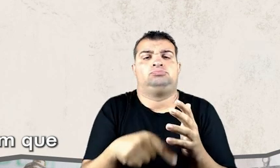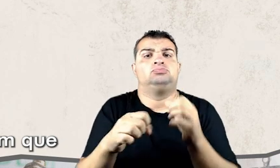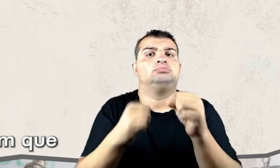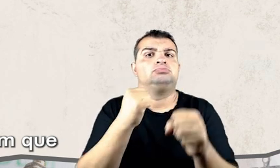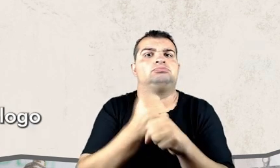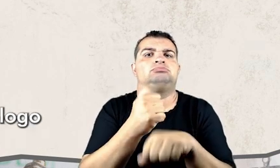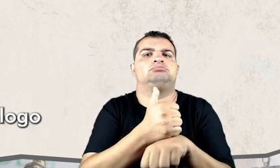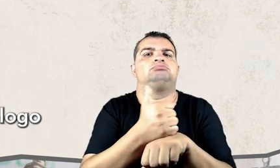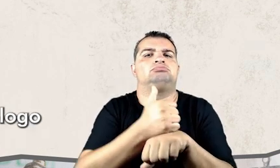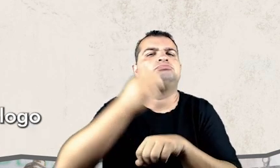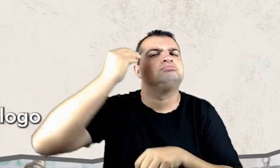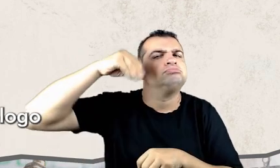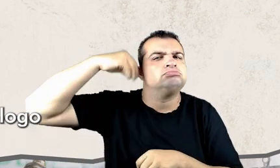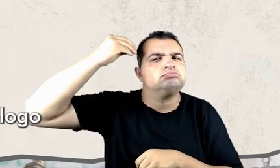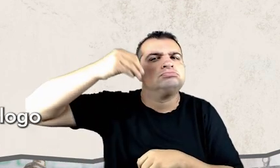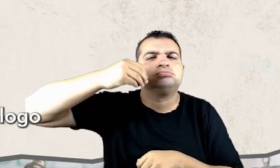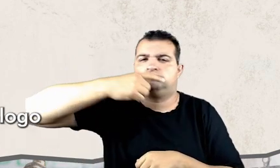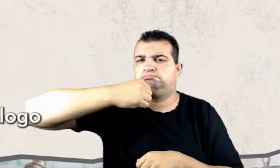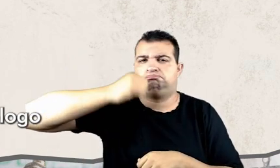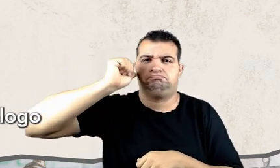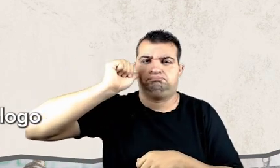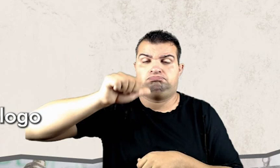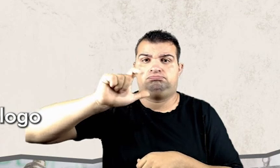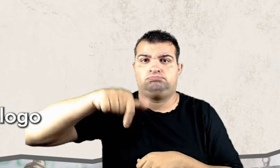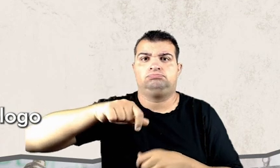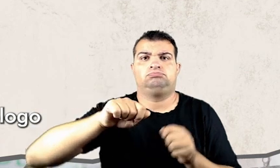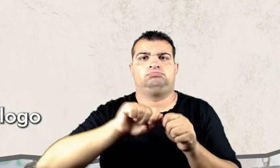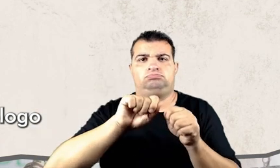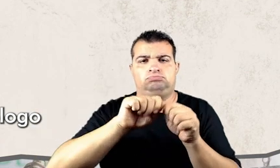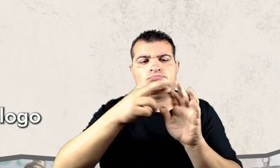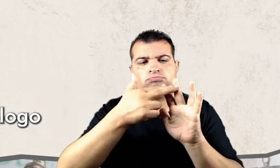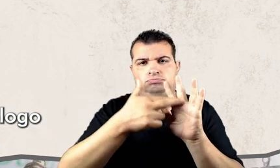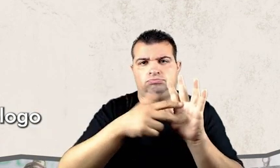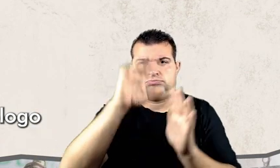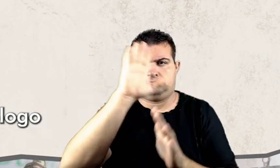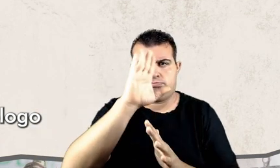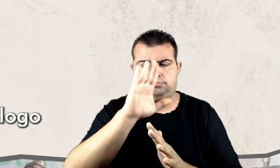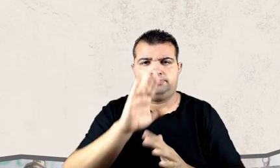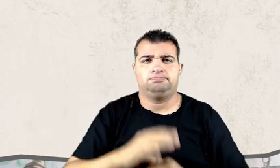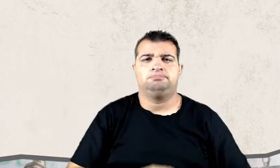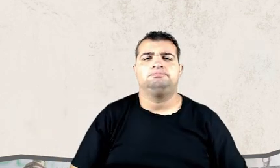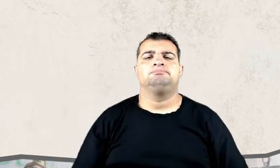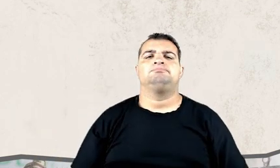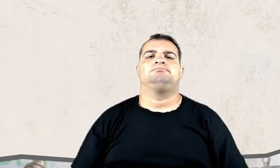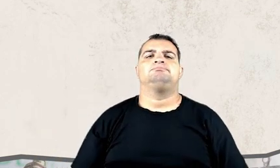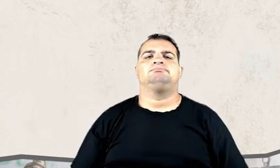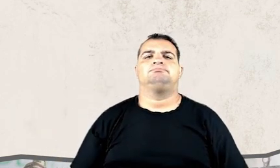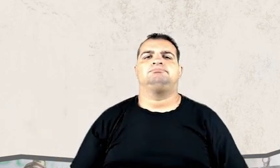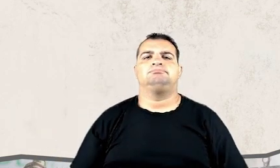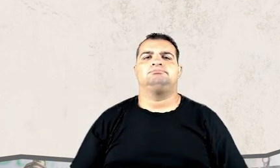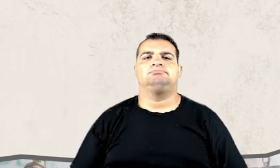é o ano em que a profissão de psicóloga e psicólogo é regulamentada no Brasil.